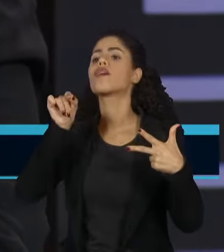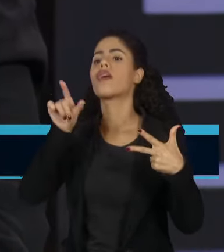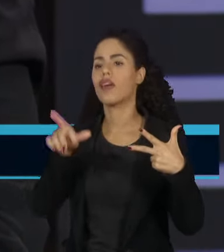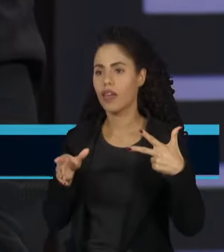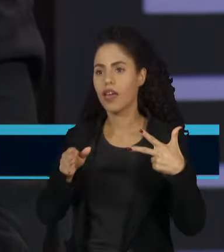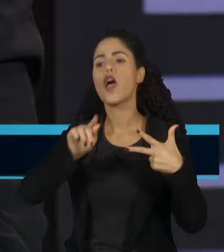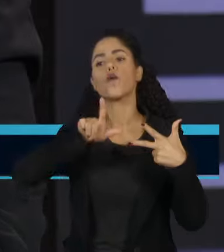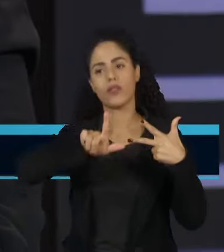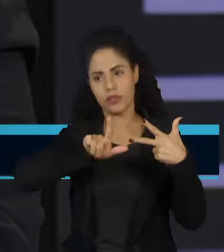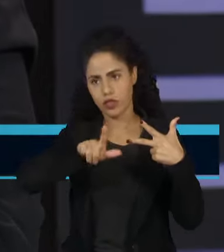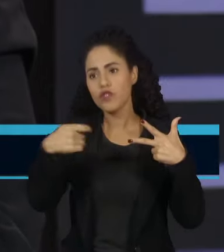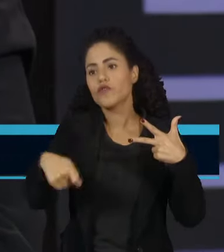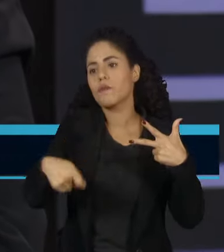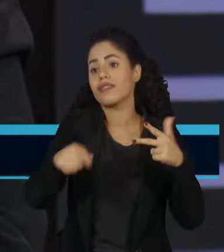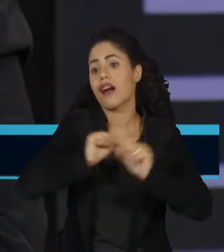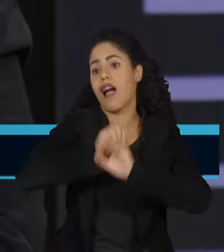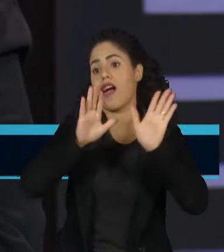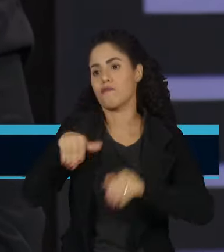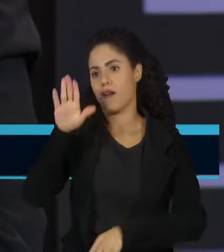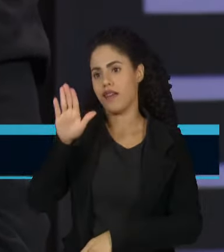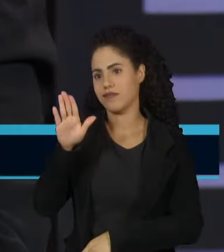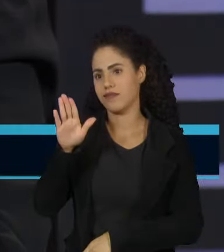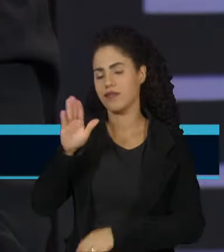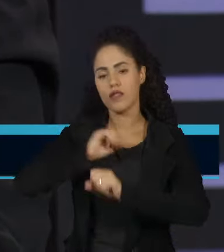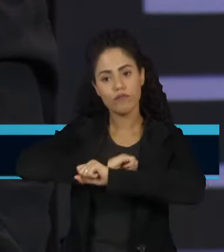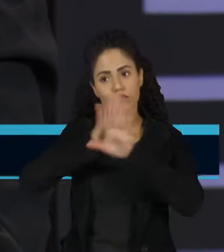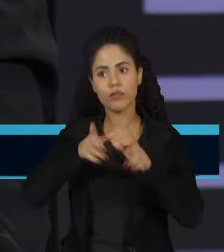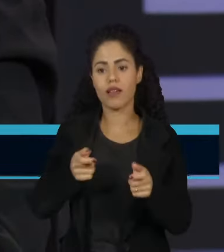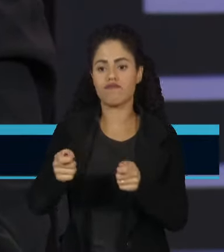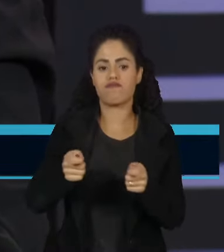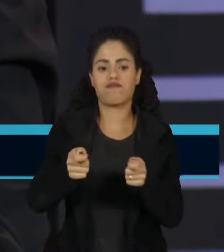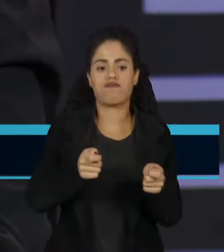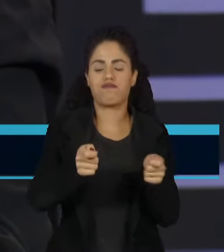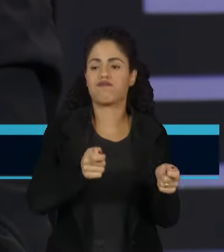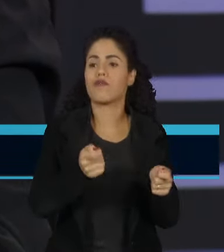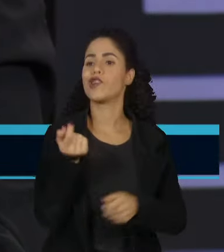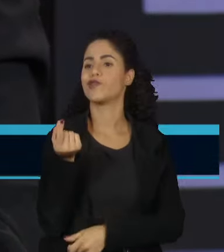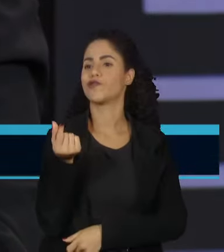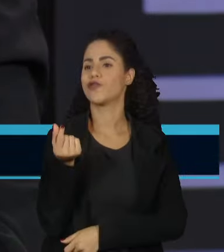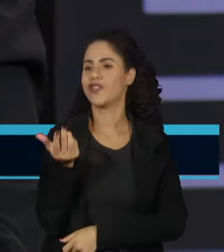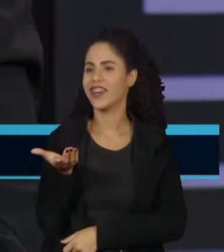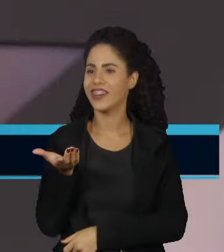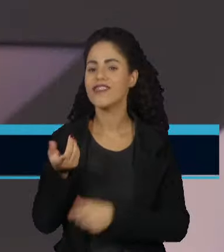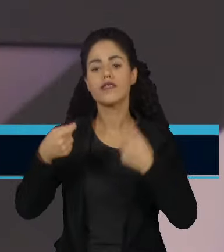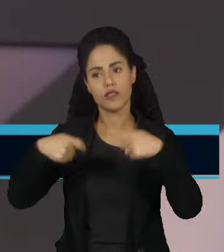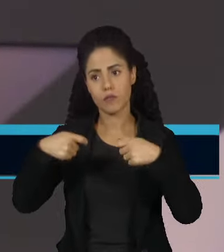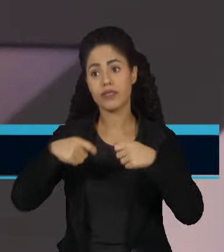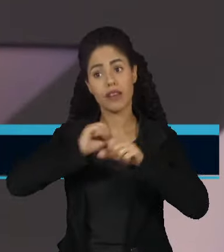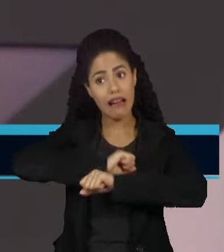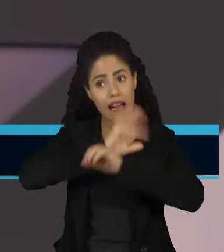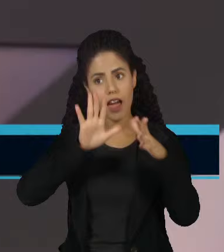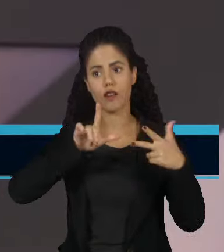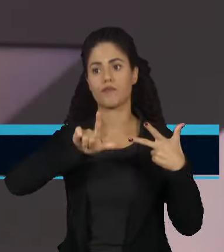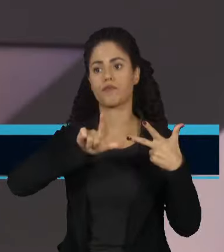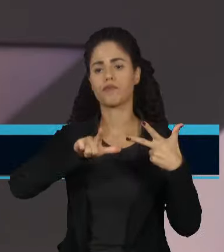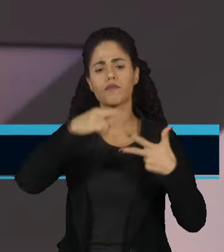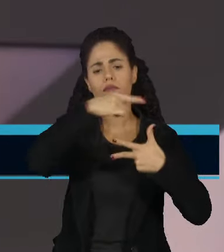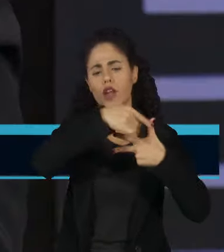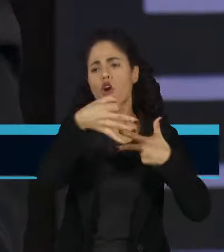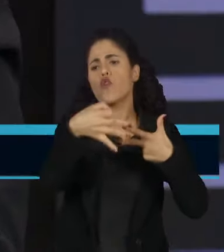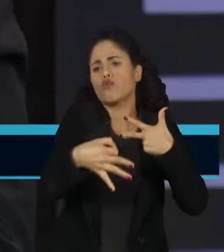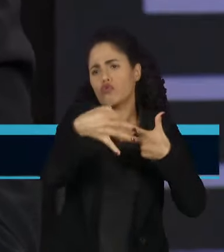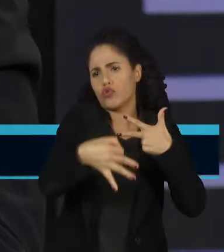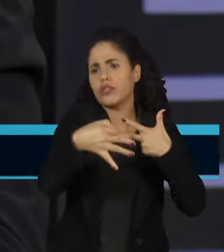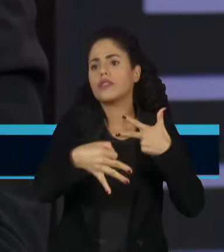o Legislativo. Afinal, é ele que governa na sua parte em nome de todas as pessoas. O Judiciário tem seus tempos